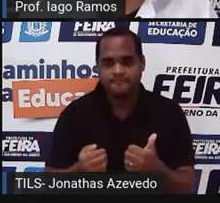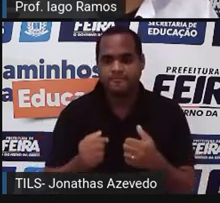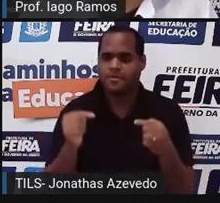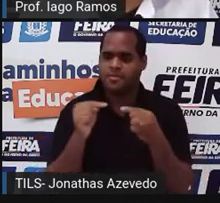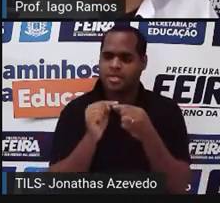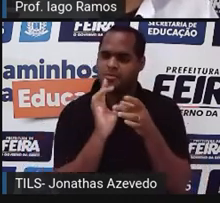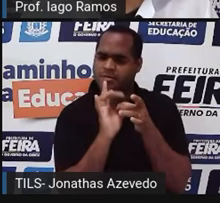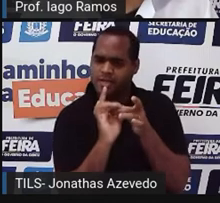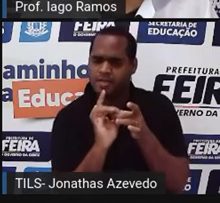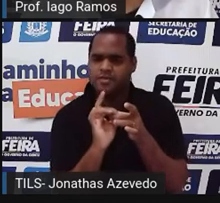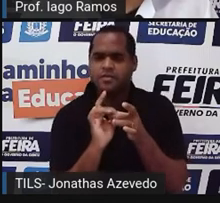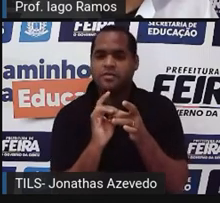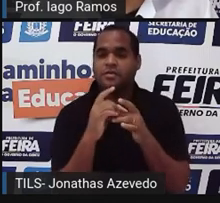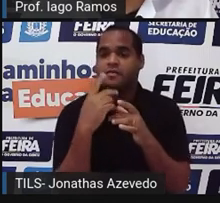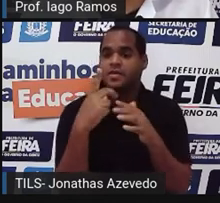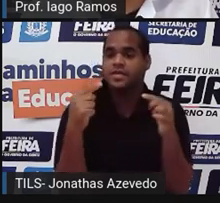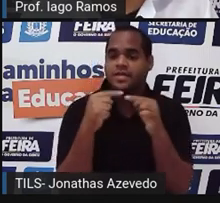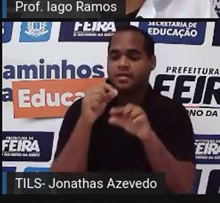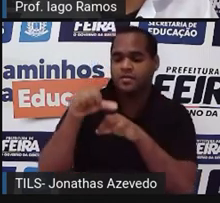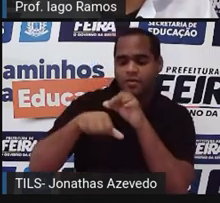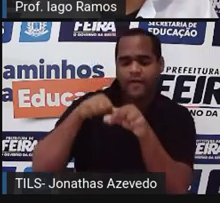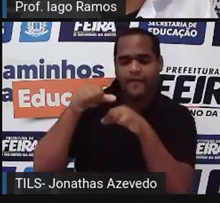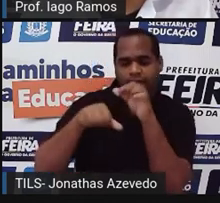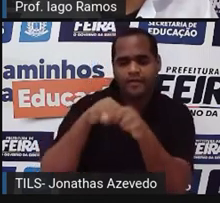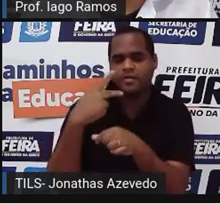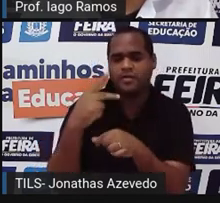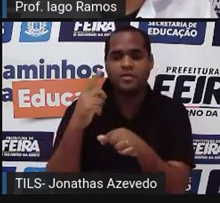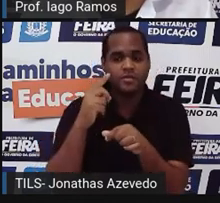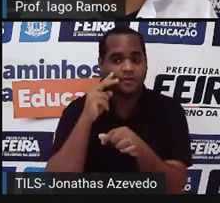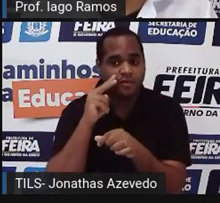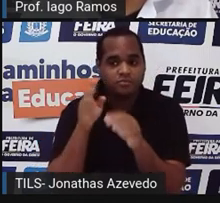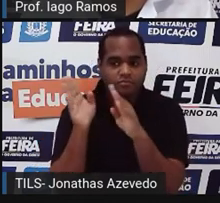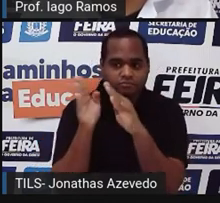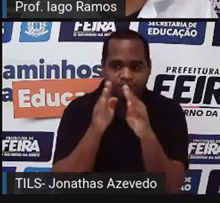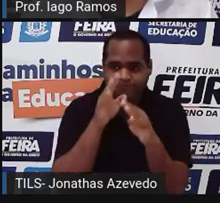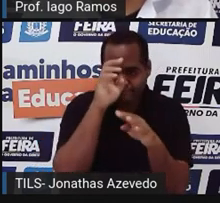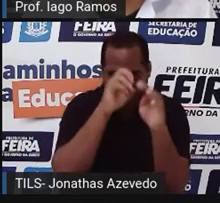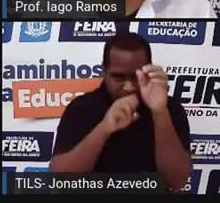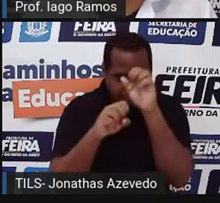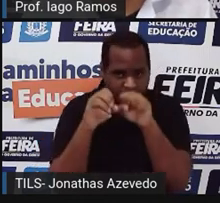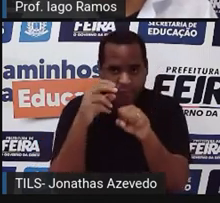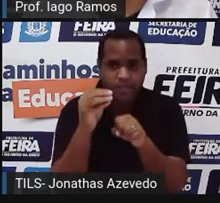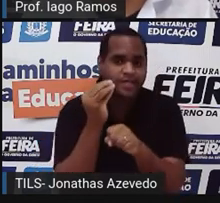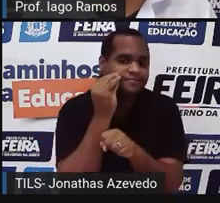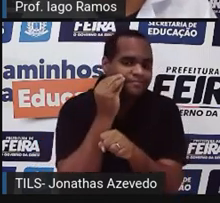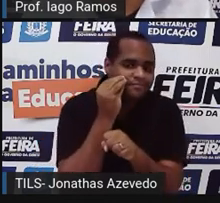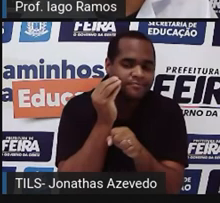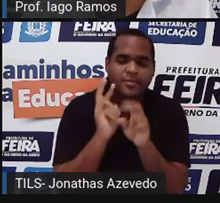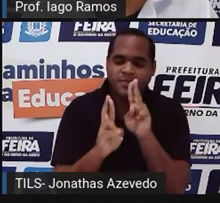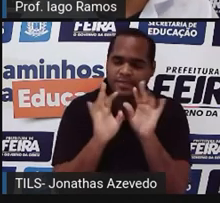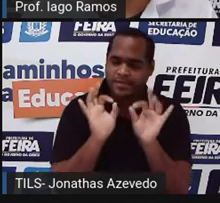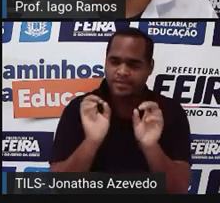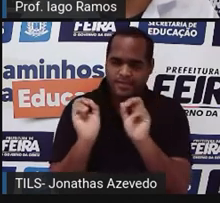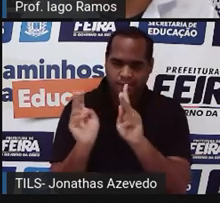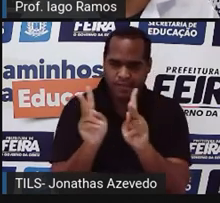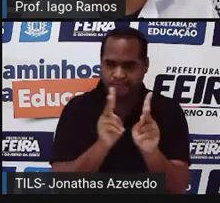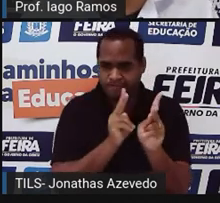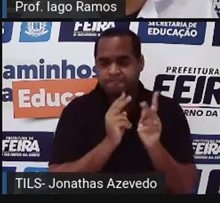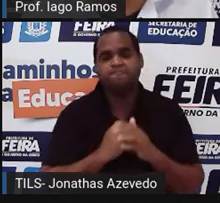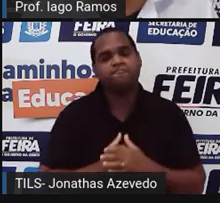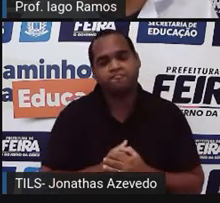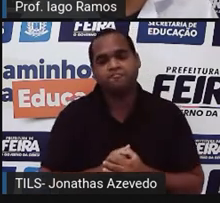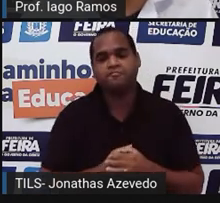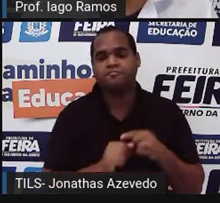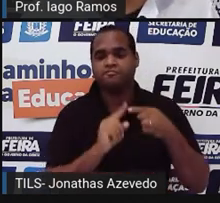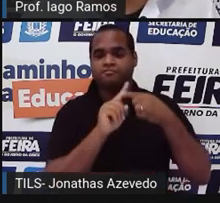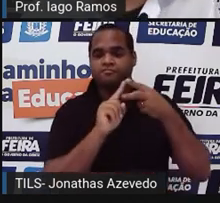ver, né, com essas transformações que a gente acabou de ver, e aí você vai tentar responder essa pergunta, tá? Tem